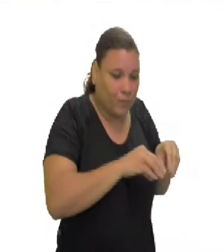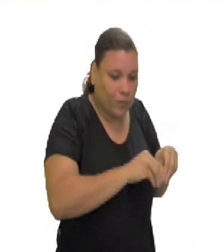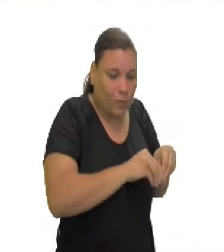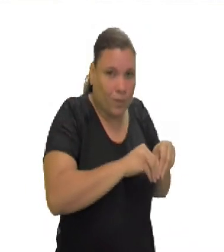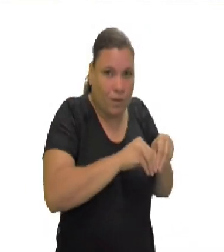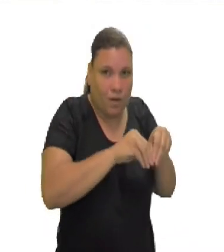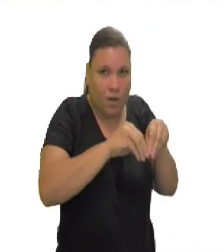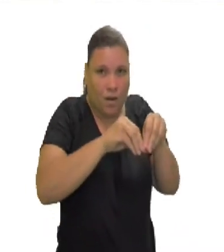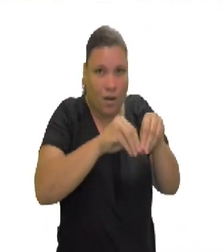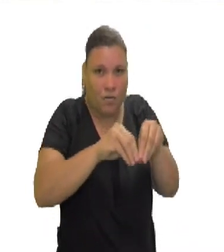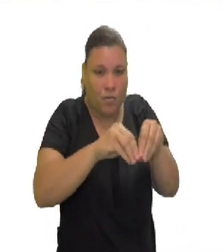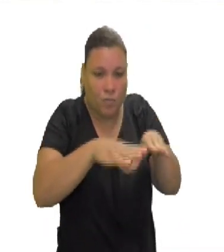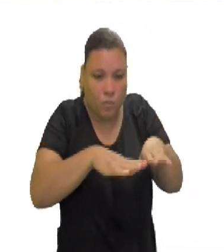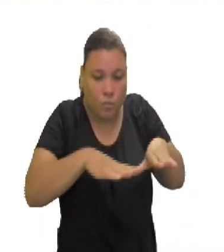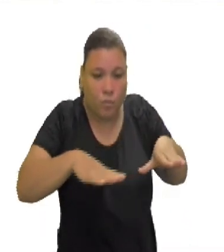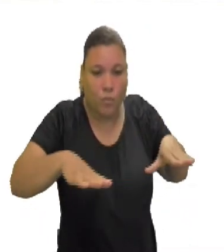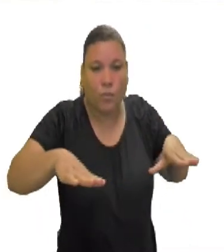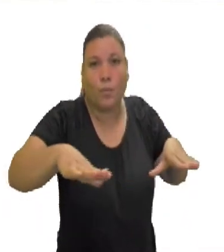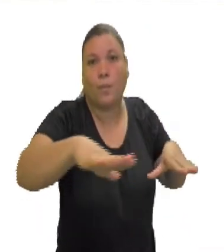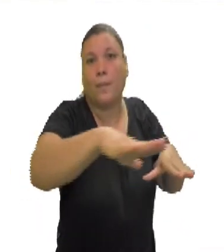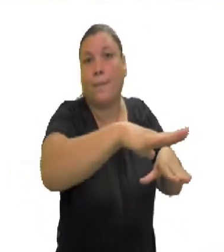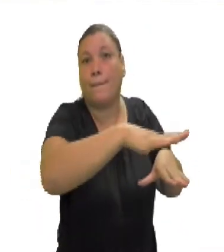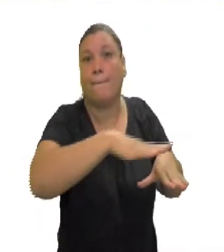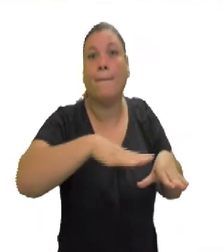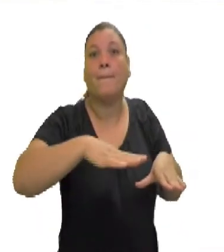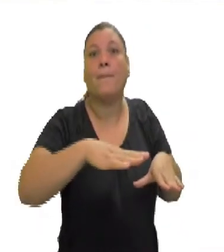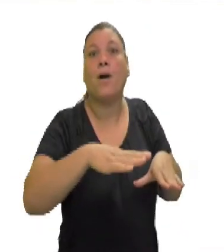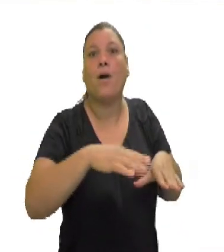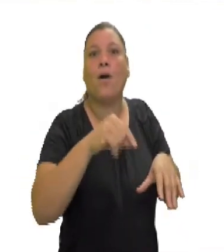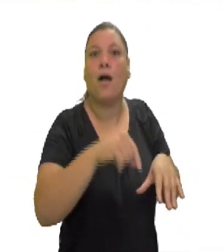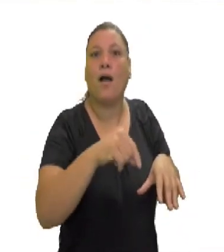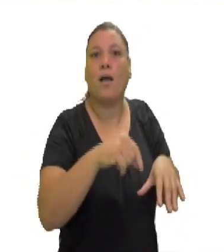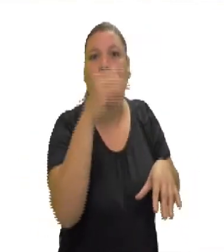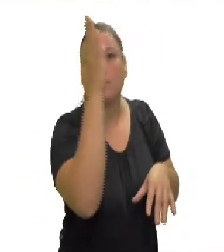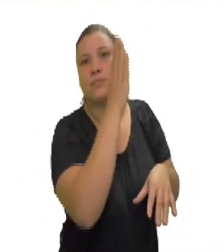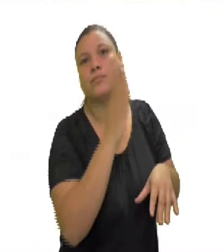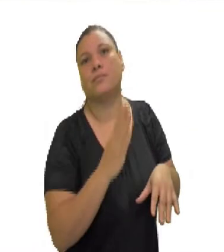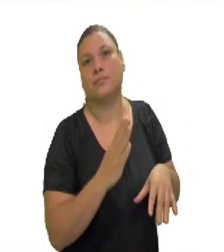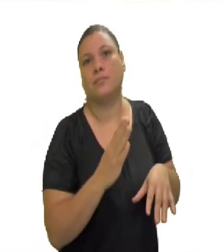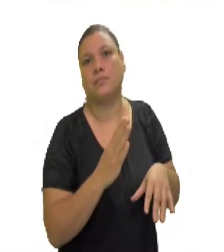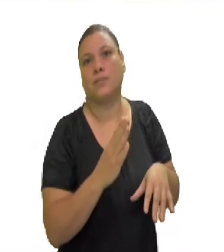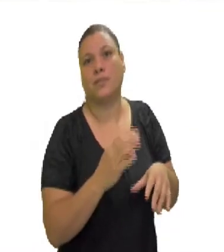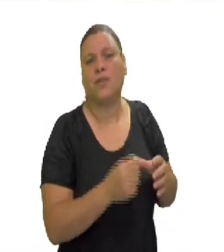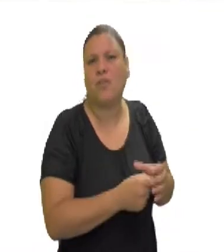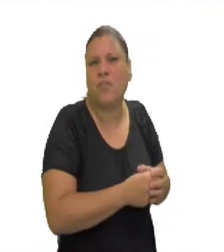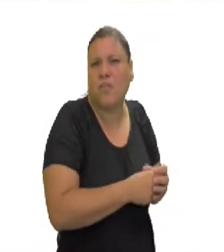Brasil. Naquela época, não se tinham estradas, não se tinham